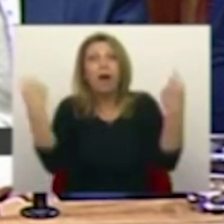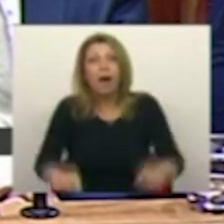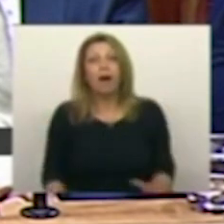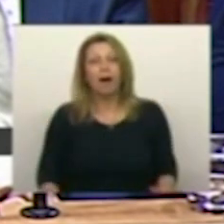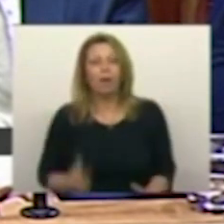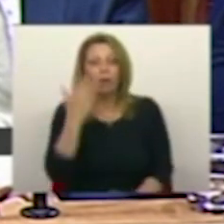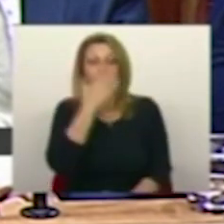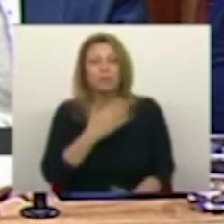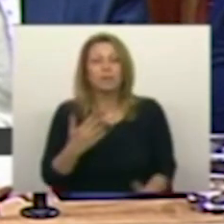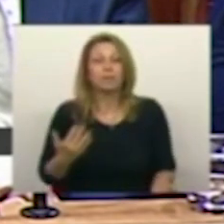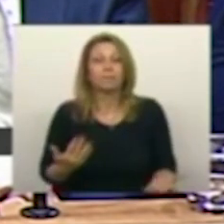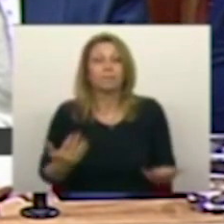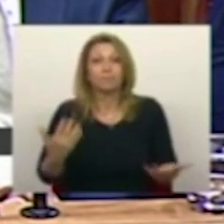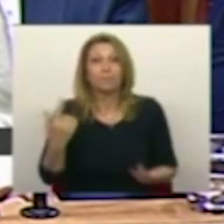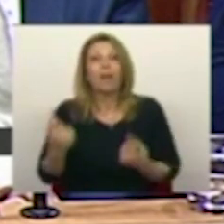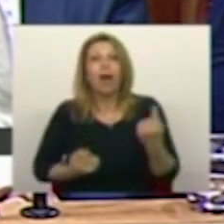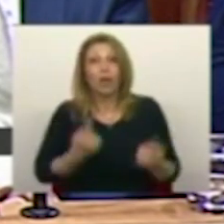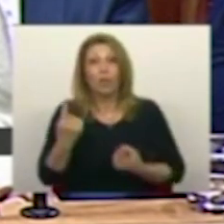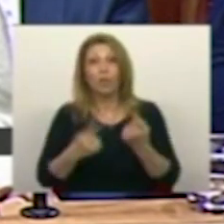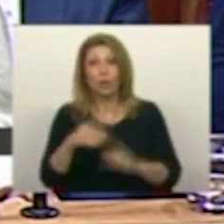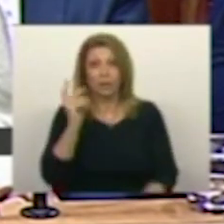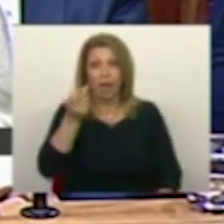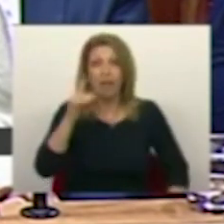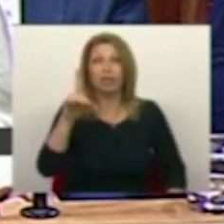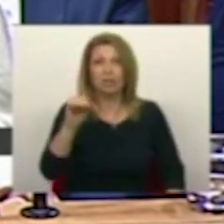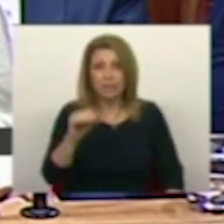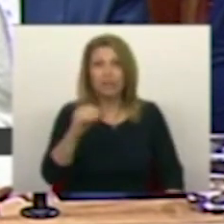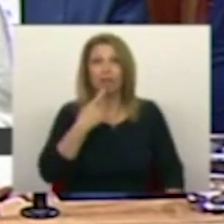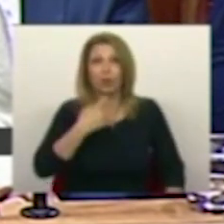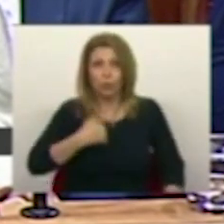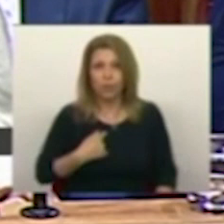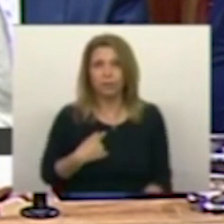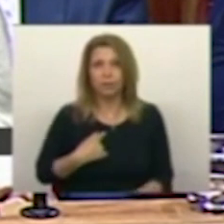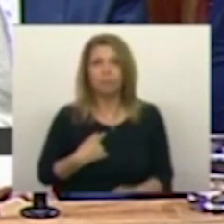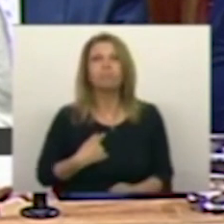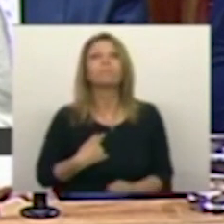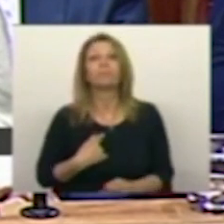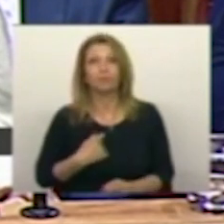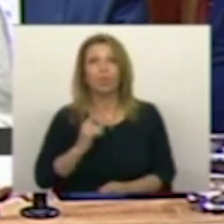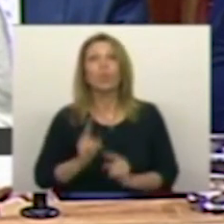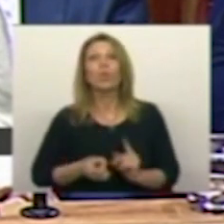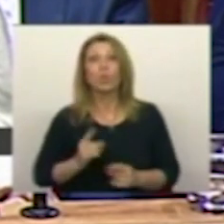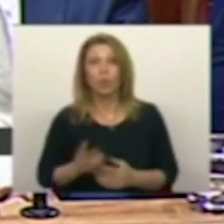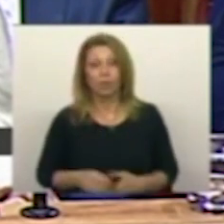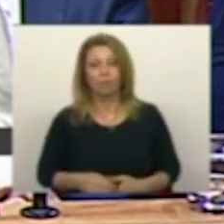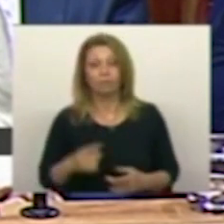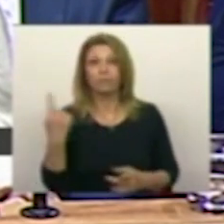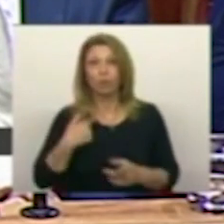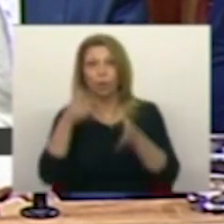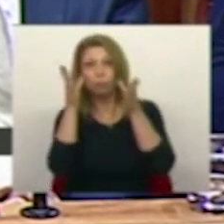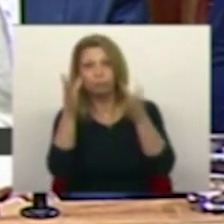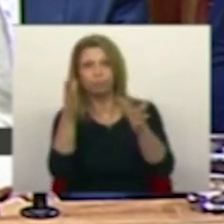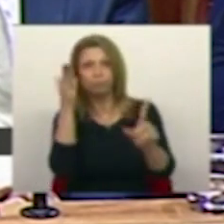algo que há 60 anos nos indicaram é que nos devemos agora concentrar naquilo que é